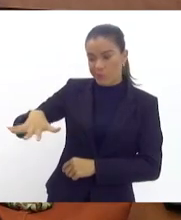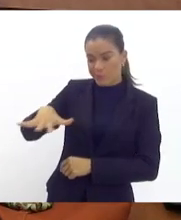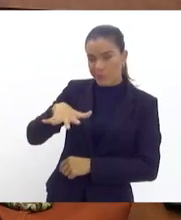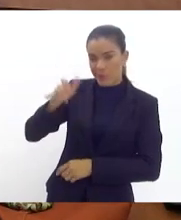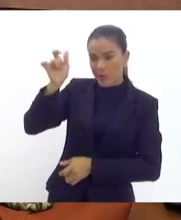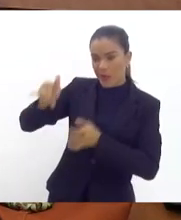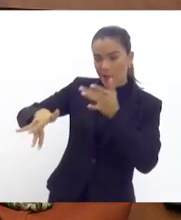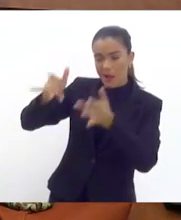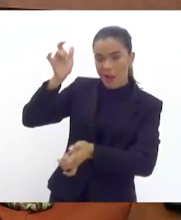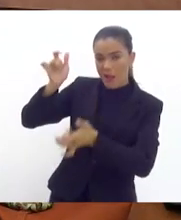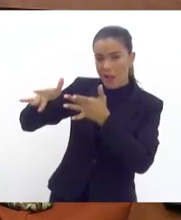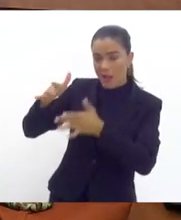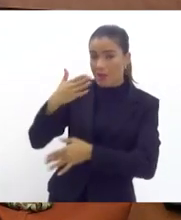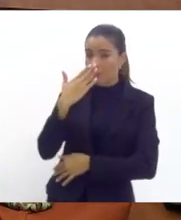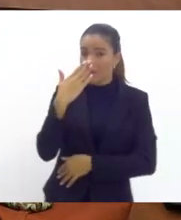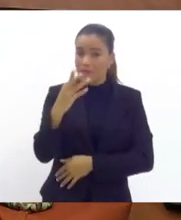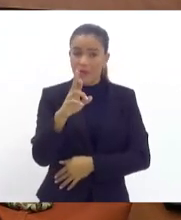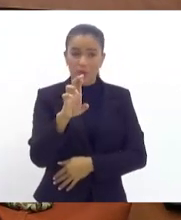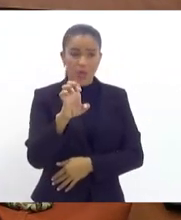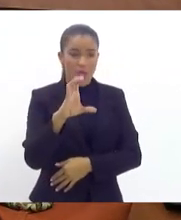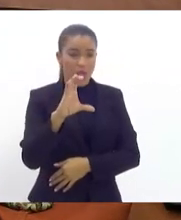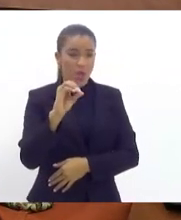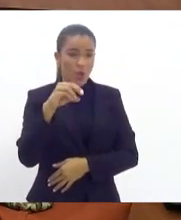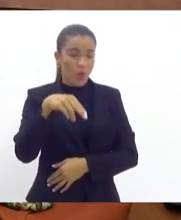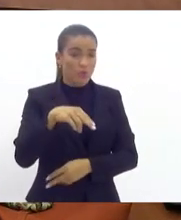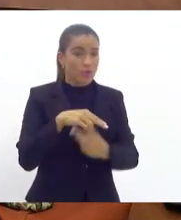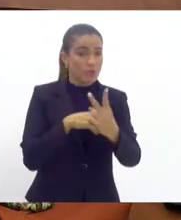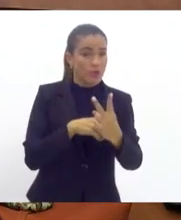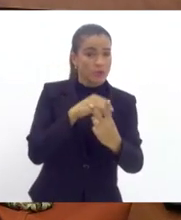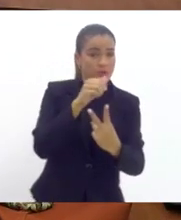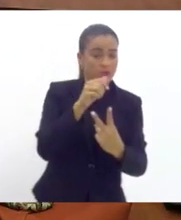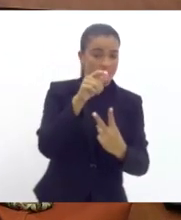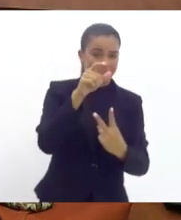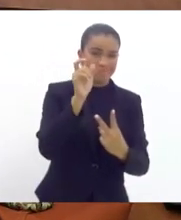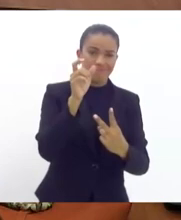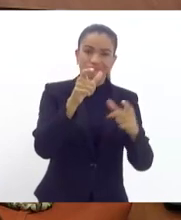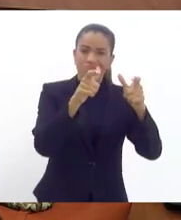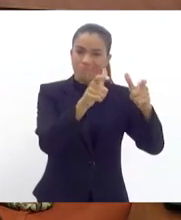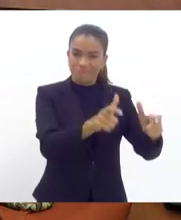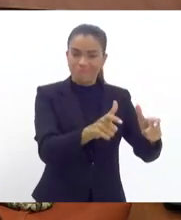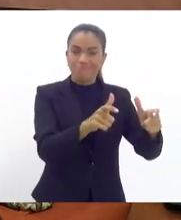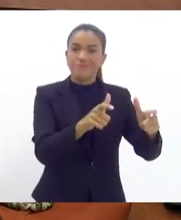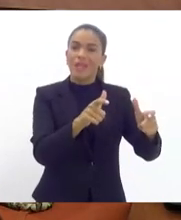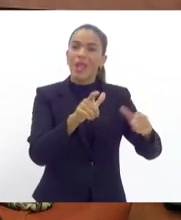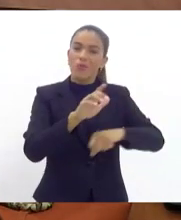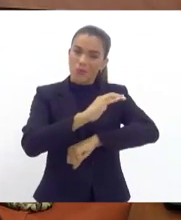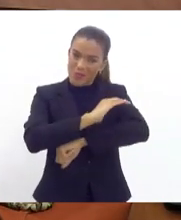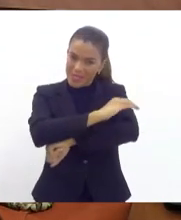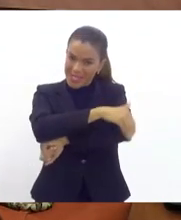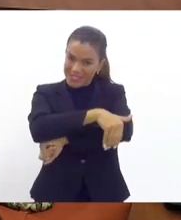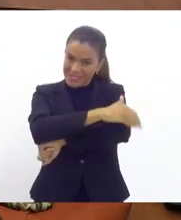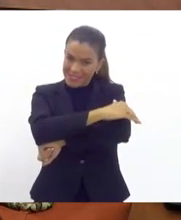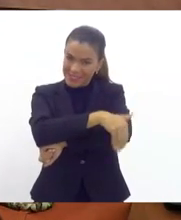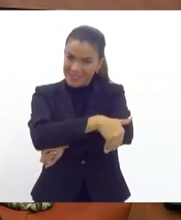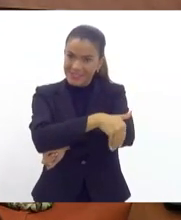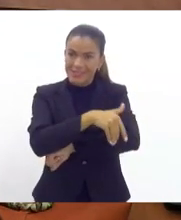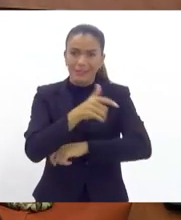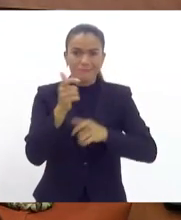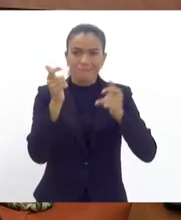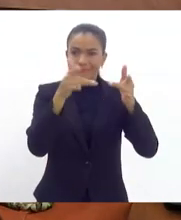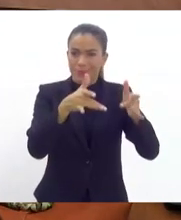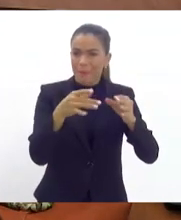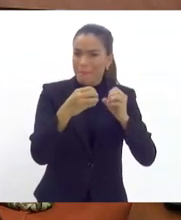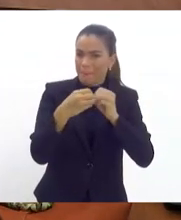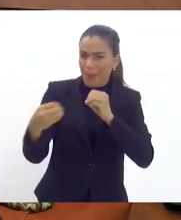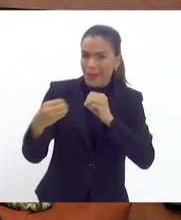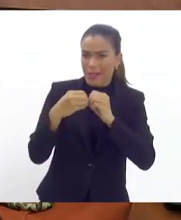mas em frente ao reconto em dois outros terrenos o que Deputado da Marta se refere que aquele da esquina que tá perto